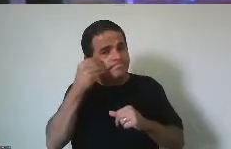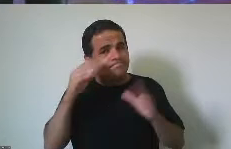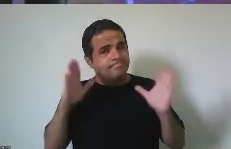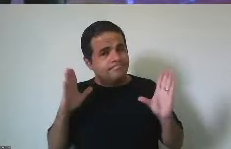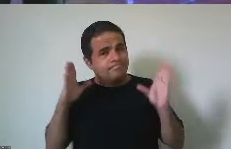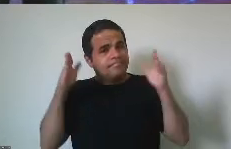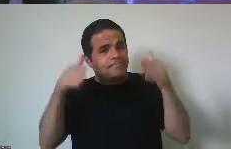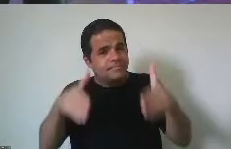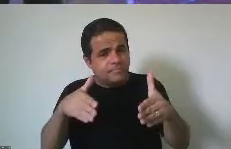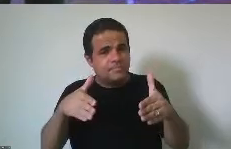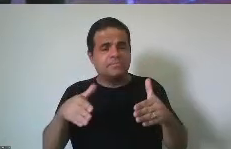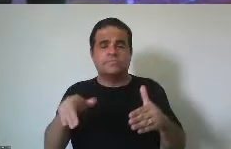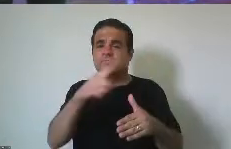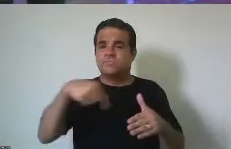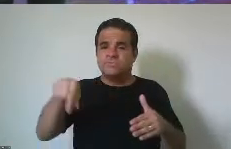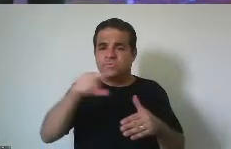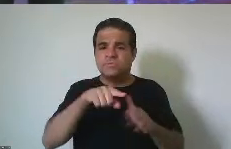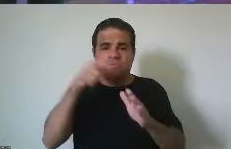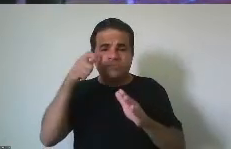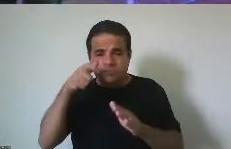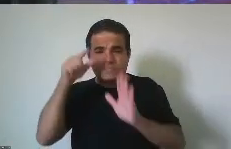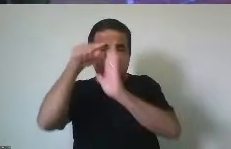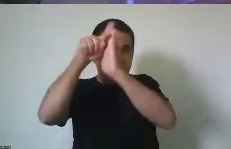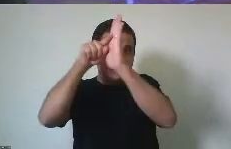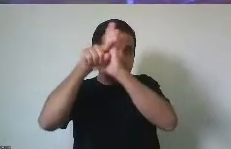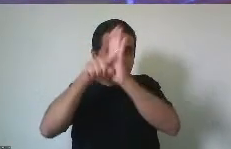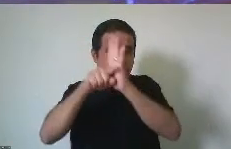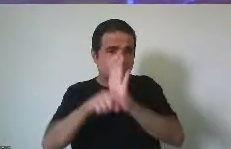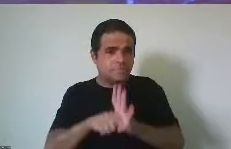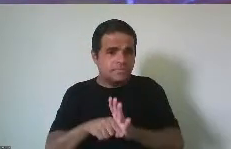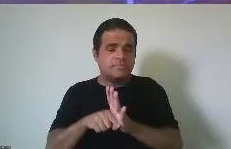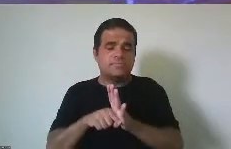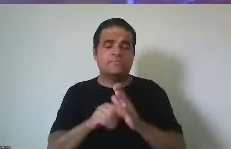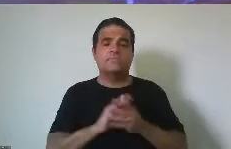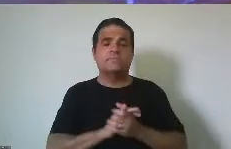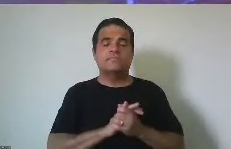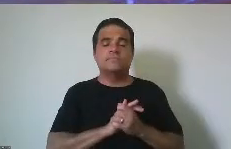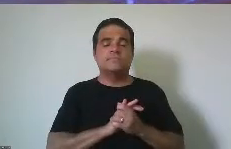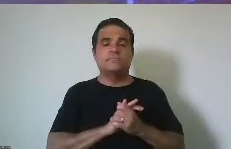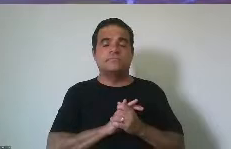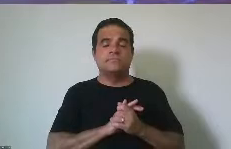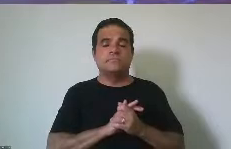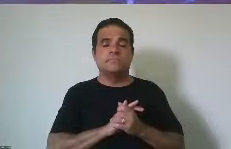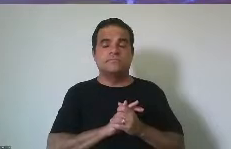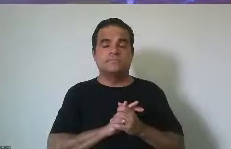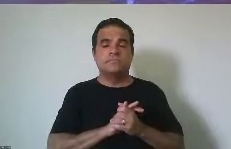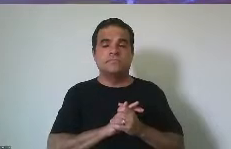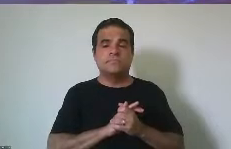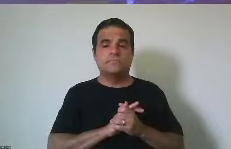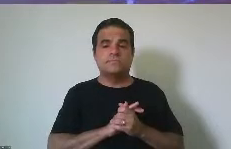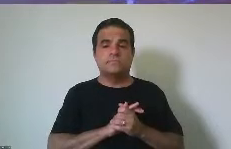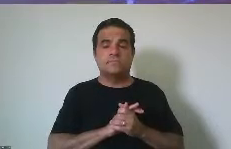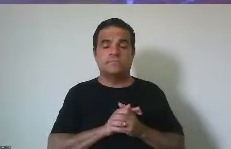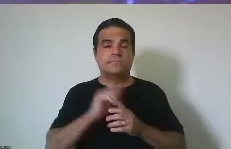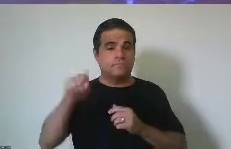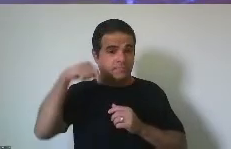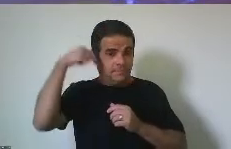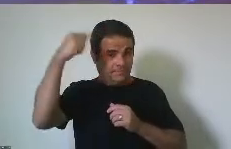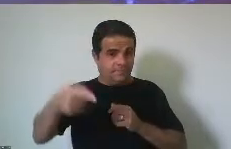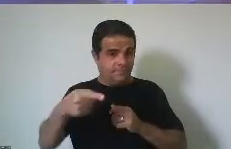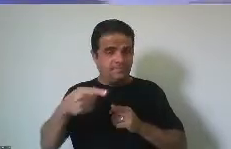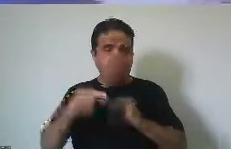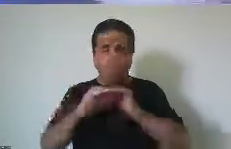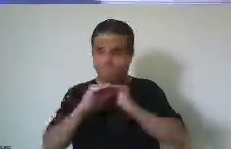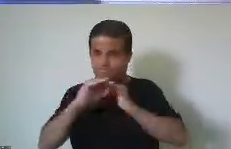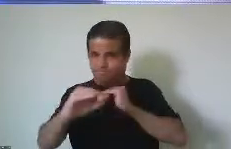naquele quando tiramos atrativos aqui a pose que fazemos esta parte de